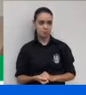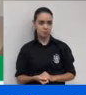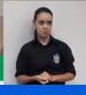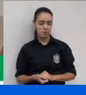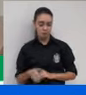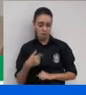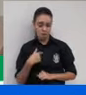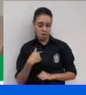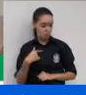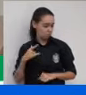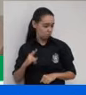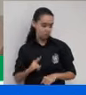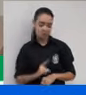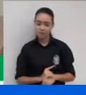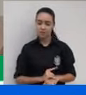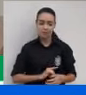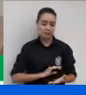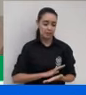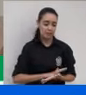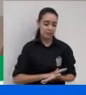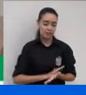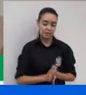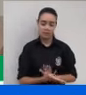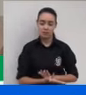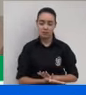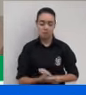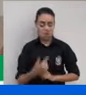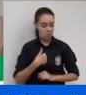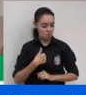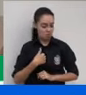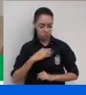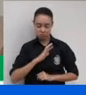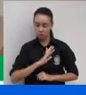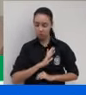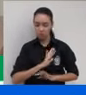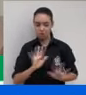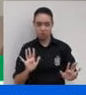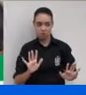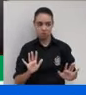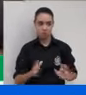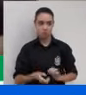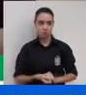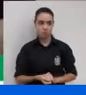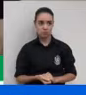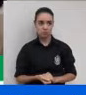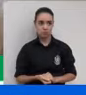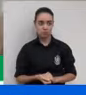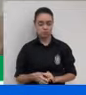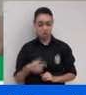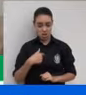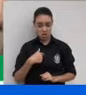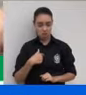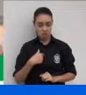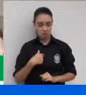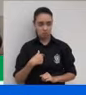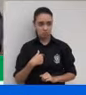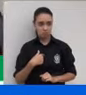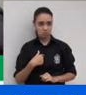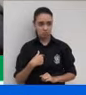trair ninguém eu não quero me despedir da política como um